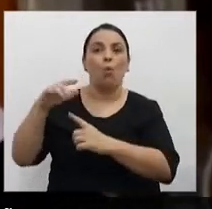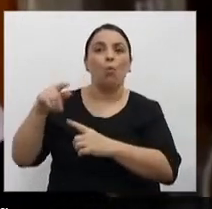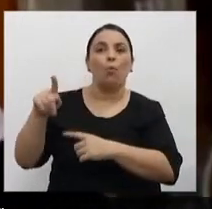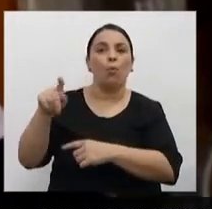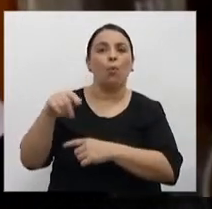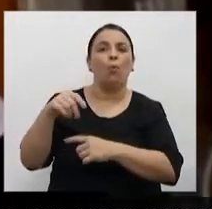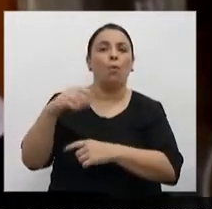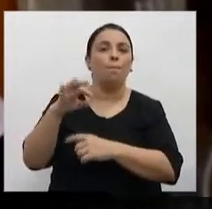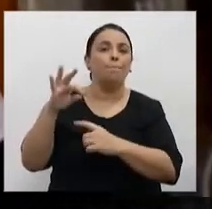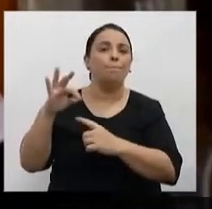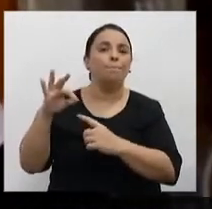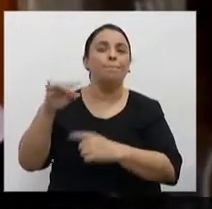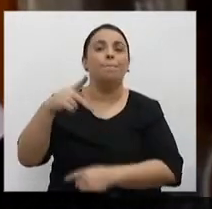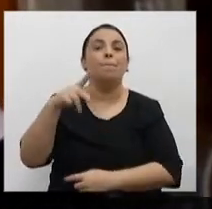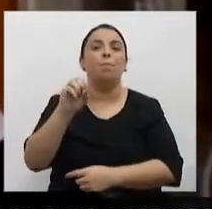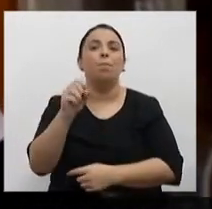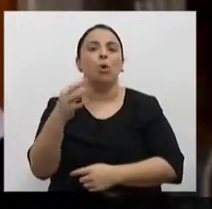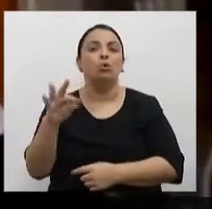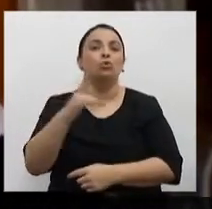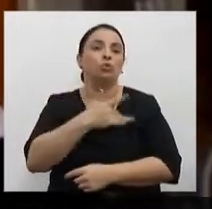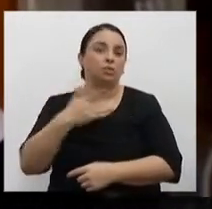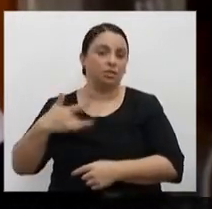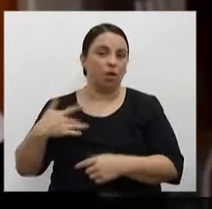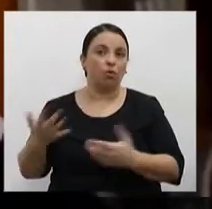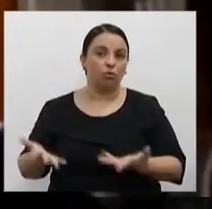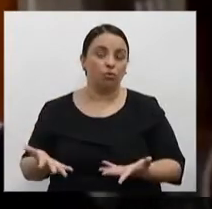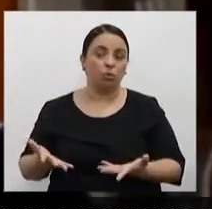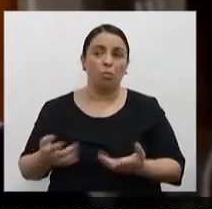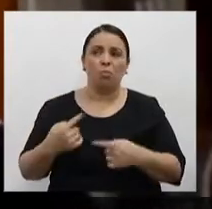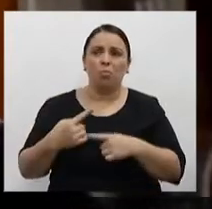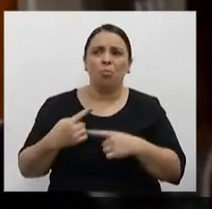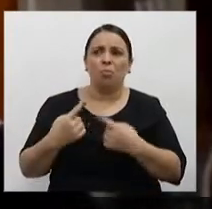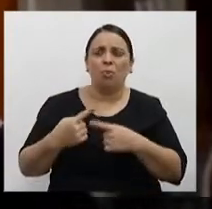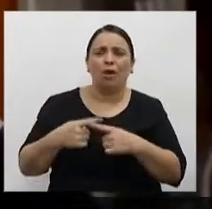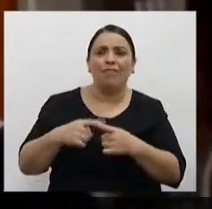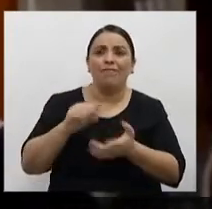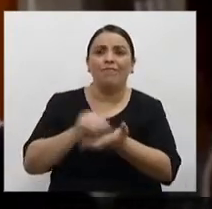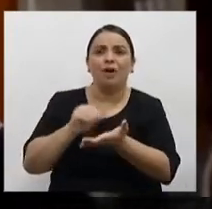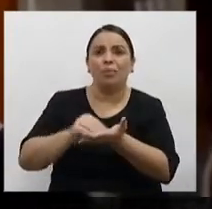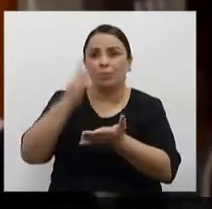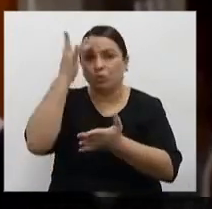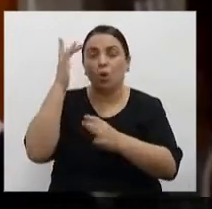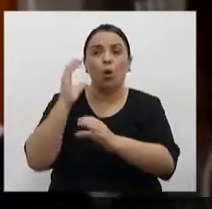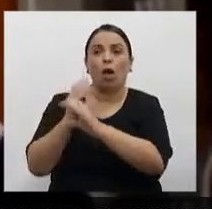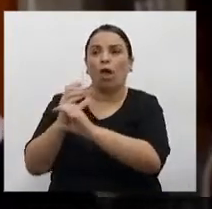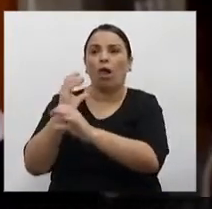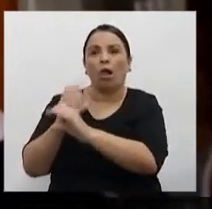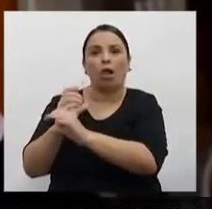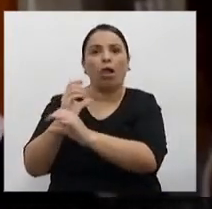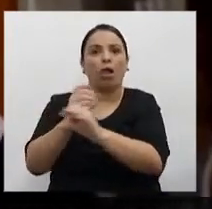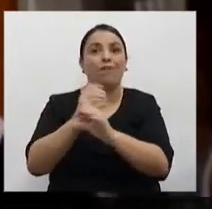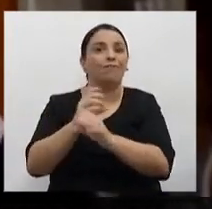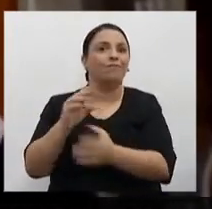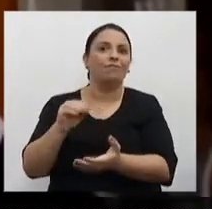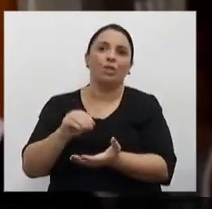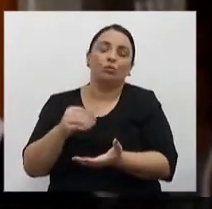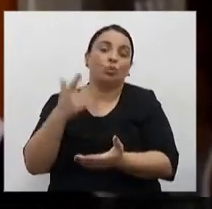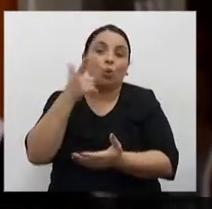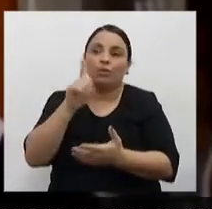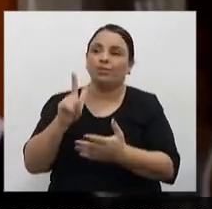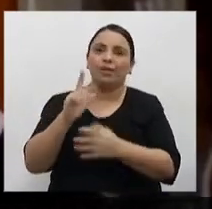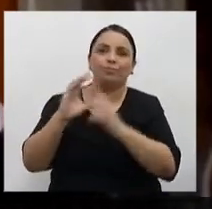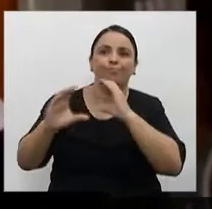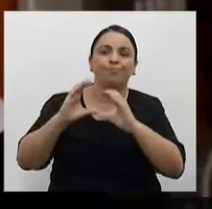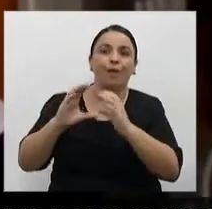exposto porque ele não tem com quem interagir, com quem se comunicar. As pessoas cegas, por seu turno, elas têm muita dificuldade na rua,